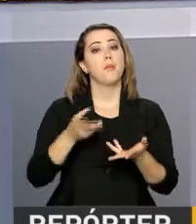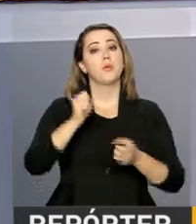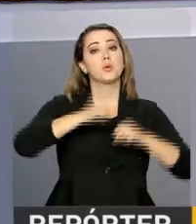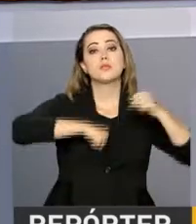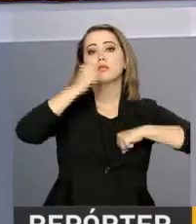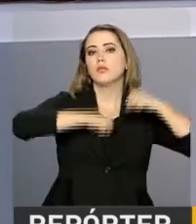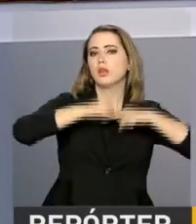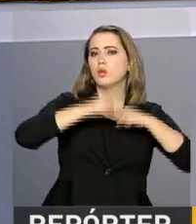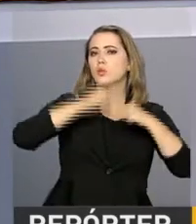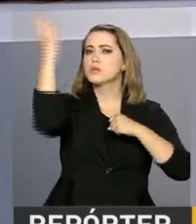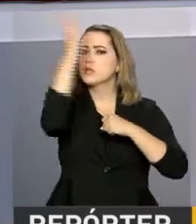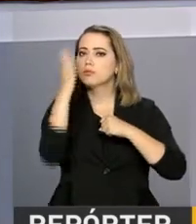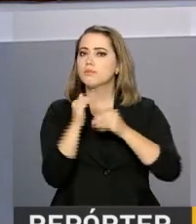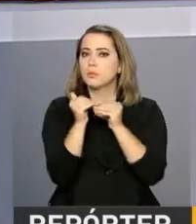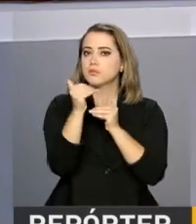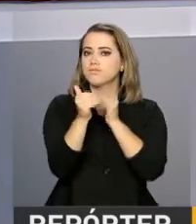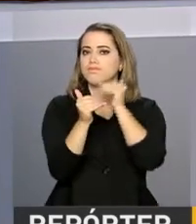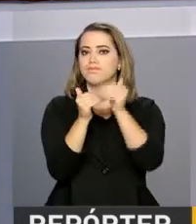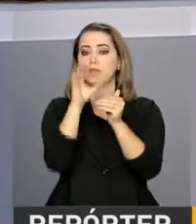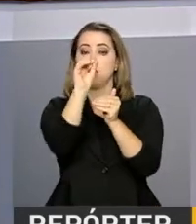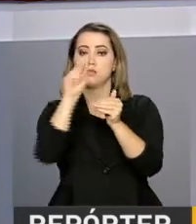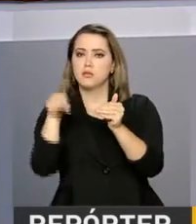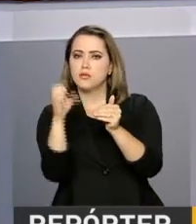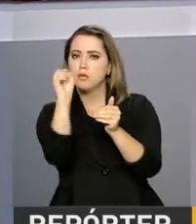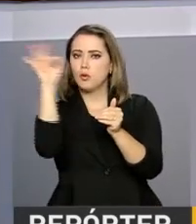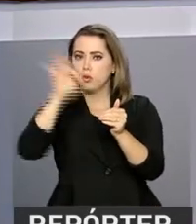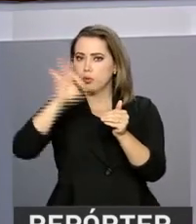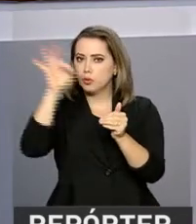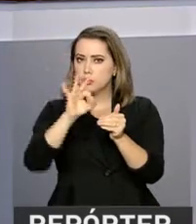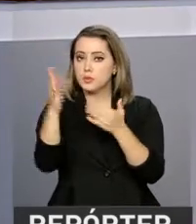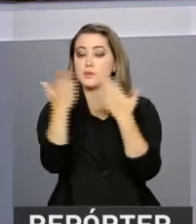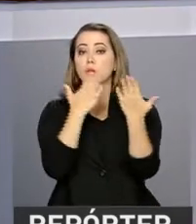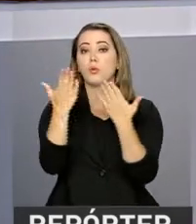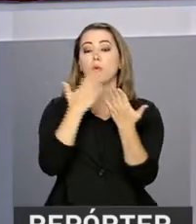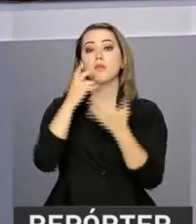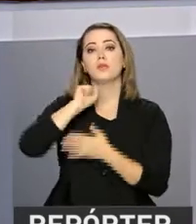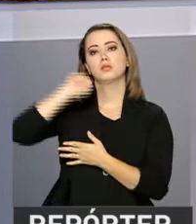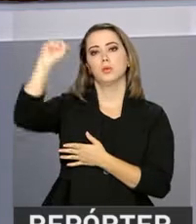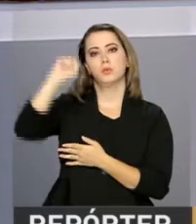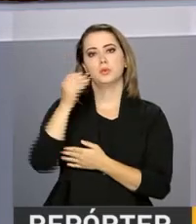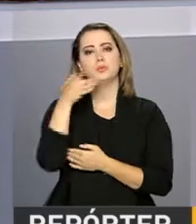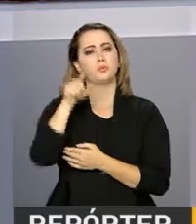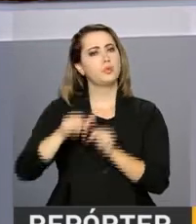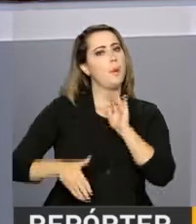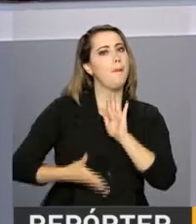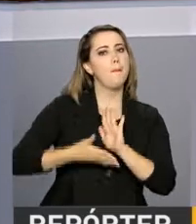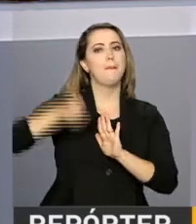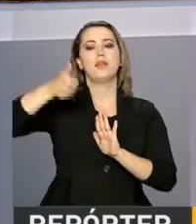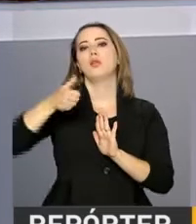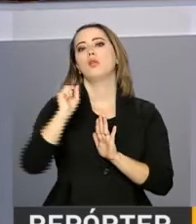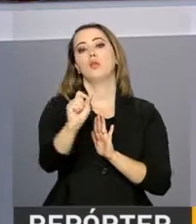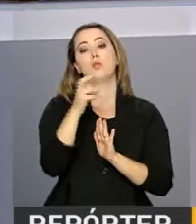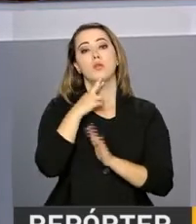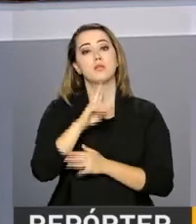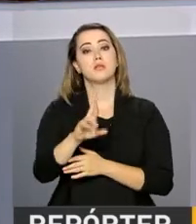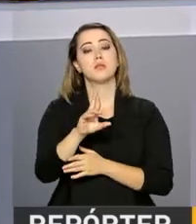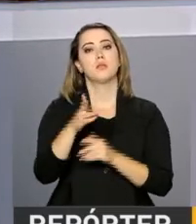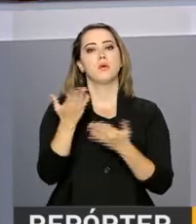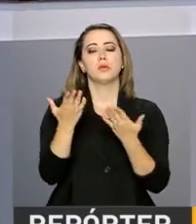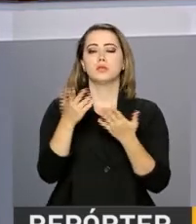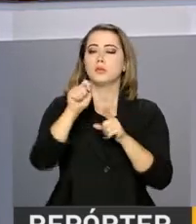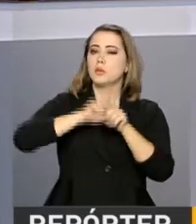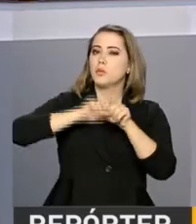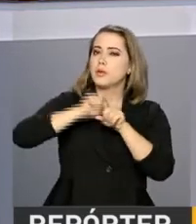indústria brasileira cresceu 0,8% em maio, na comparação com abril. É o melhor resultado para o mês desde